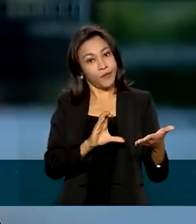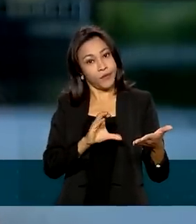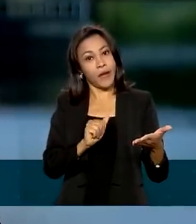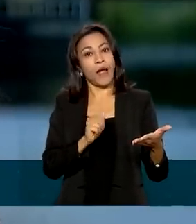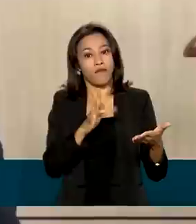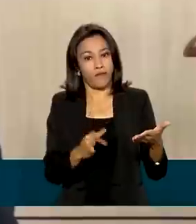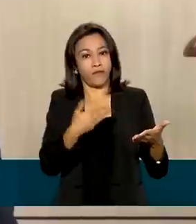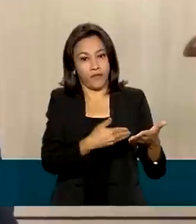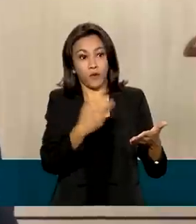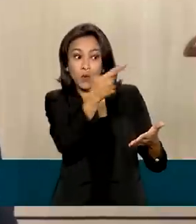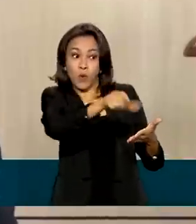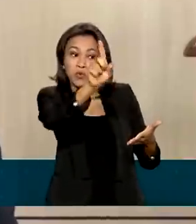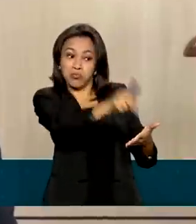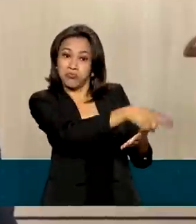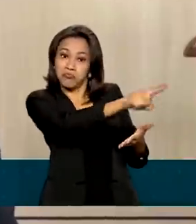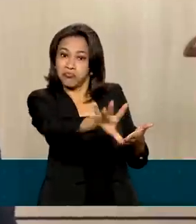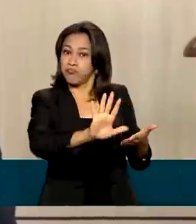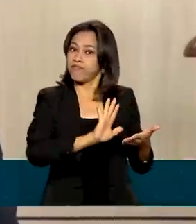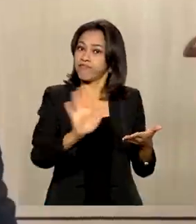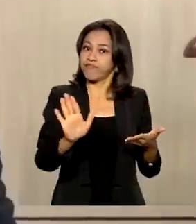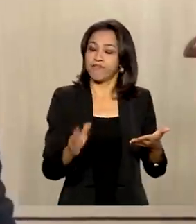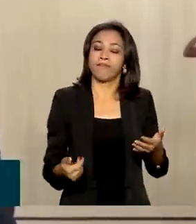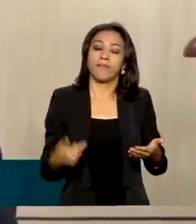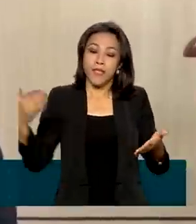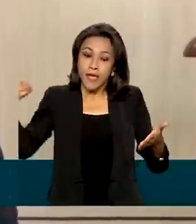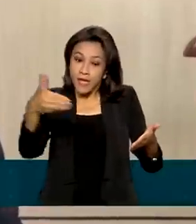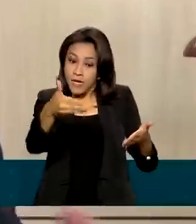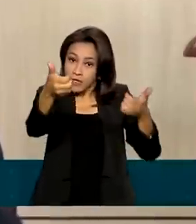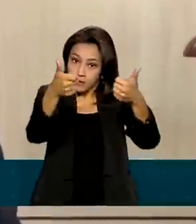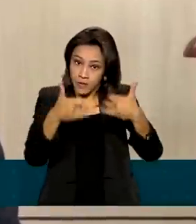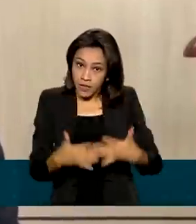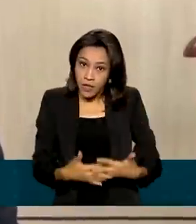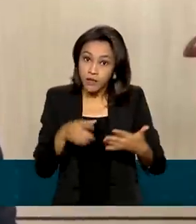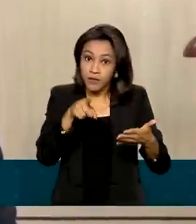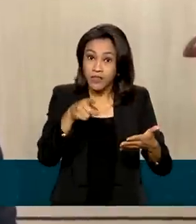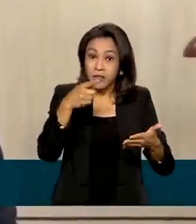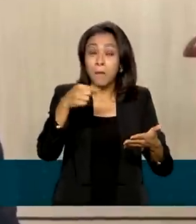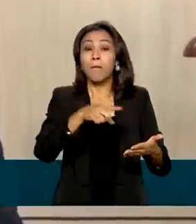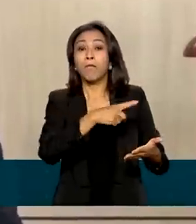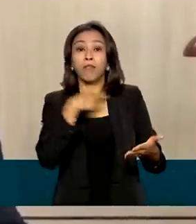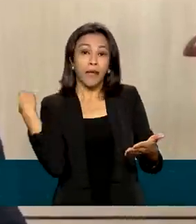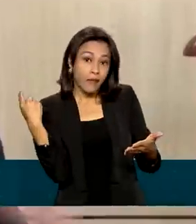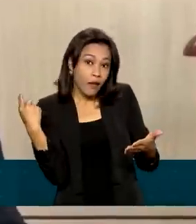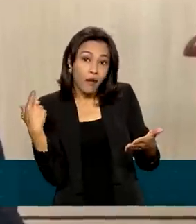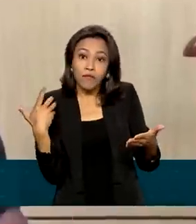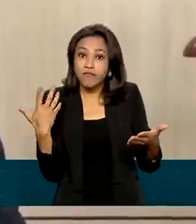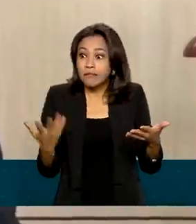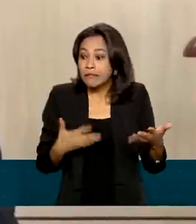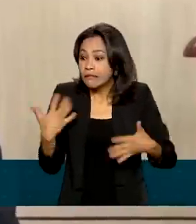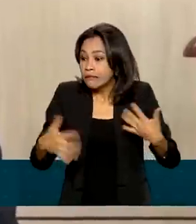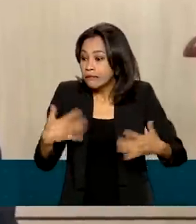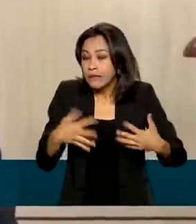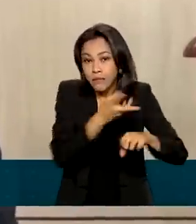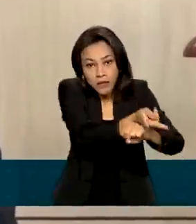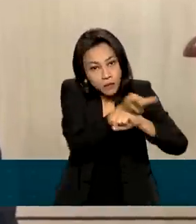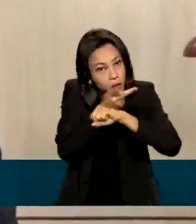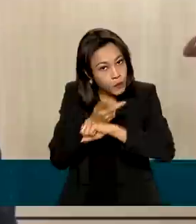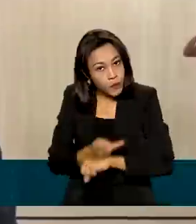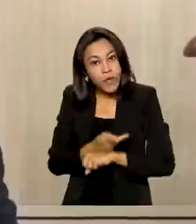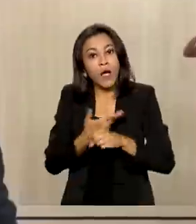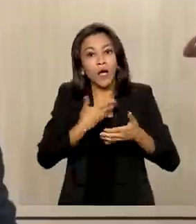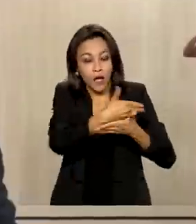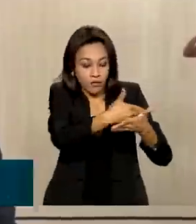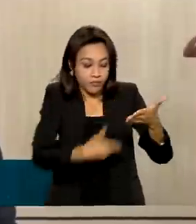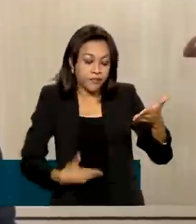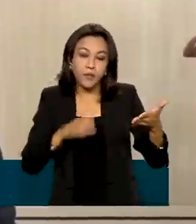Agricultura Familiar. A partir de novembro, o beneficiário em que sua DAP perder a validade deverá buscar a rede cadastradora do CAF